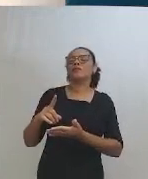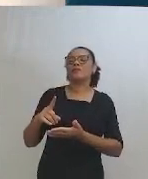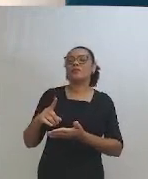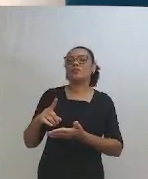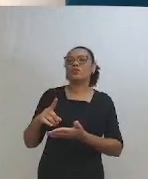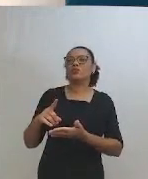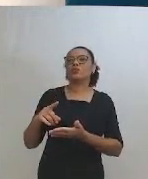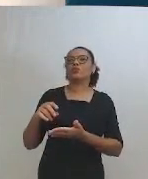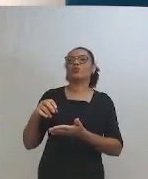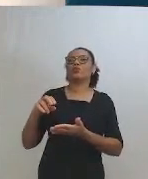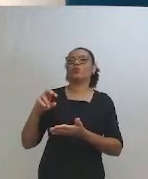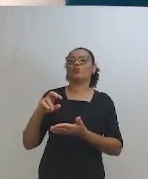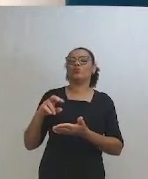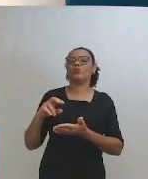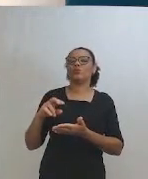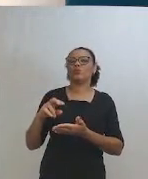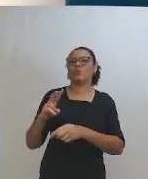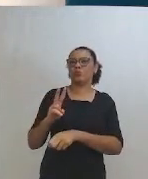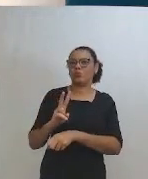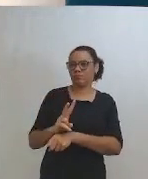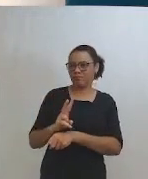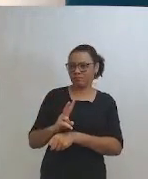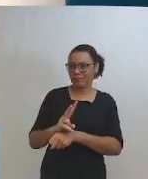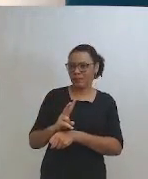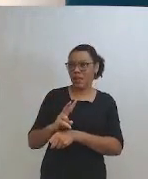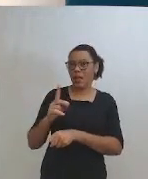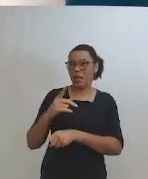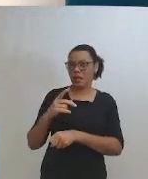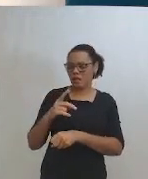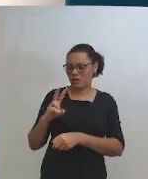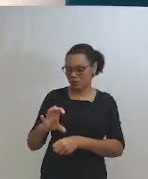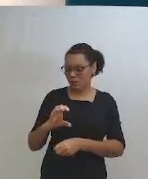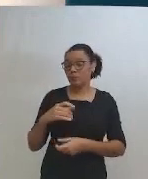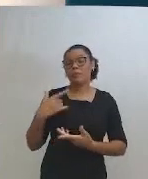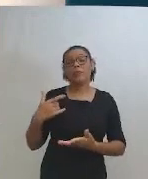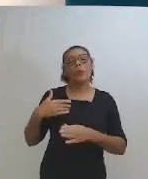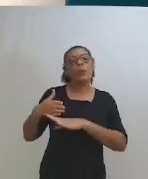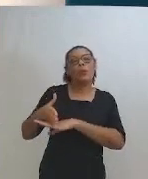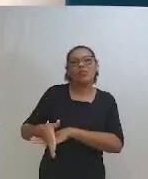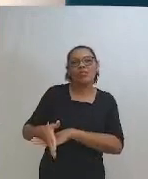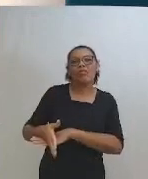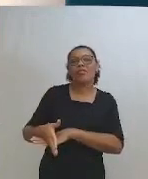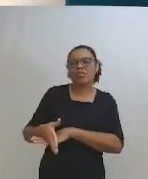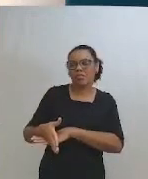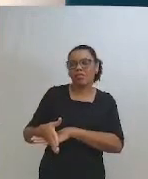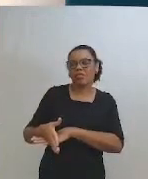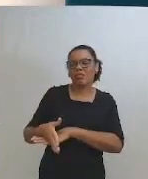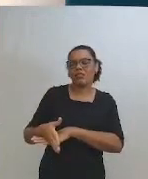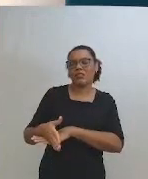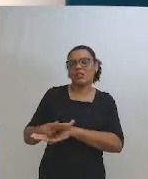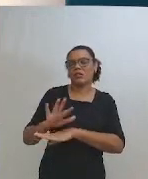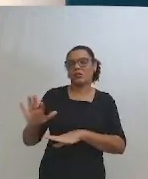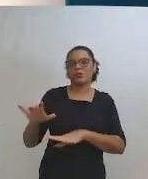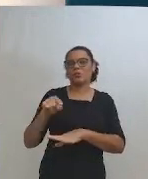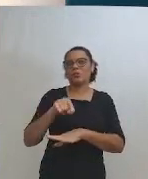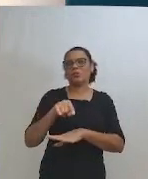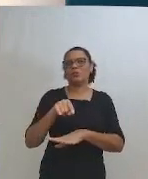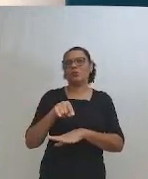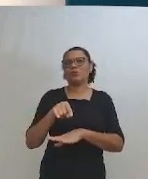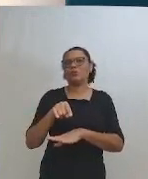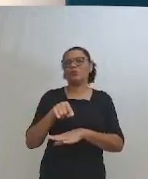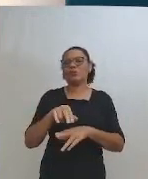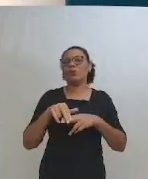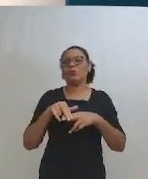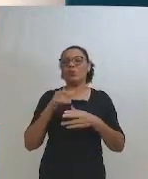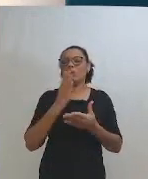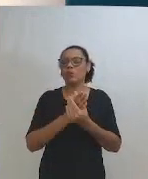breve possível mais uma vez, não estarei adentrando ao mérito da causa. Tá? Consigna-se que no